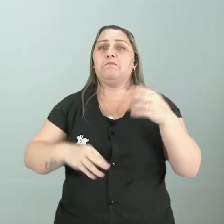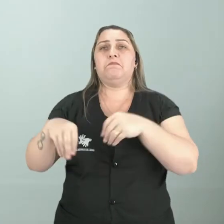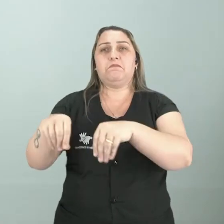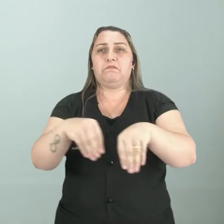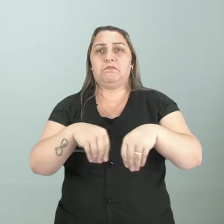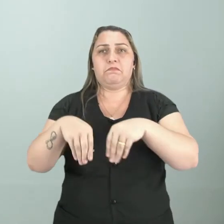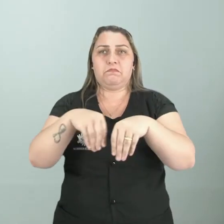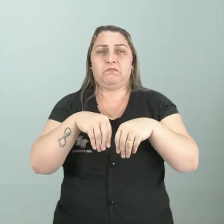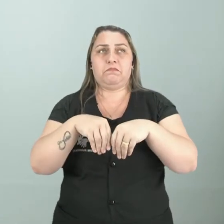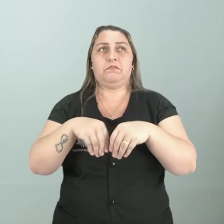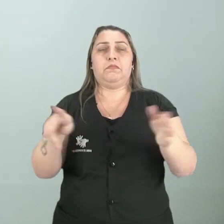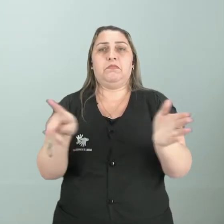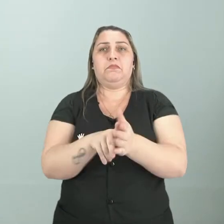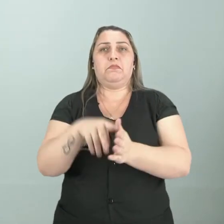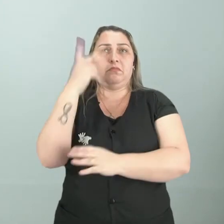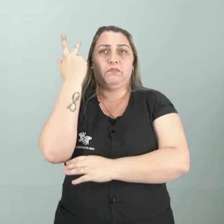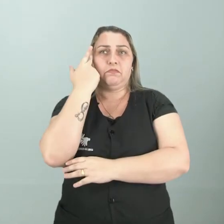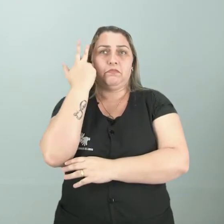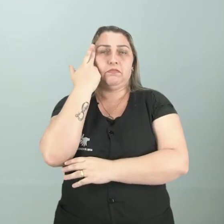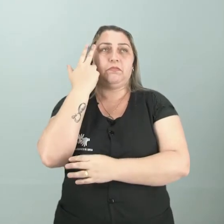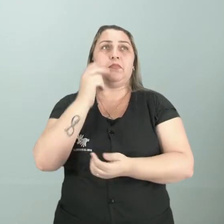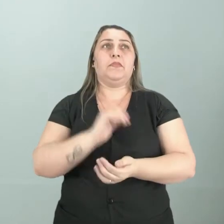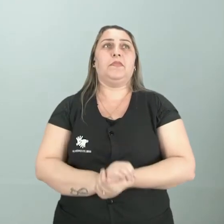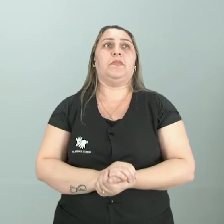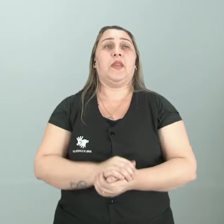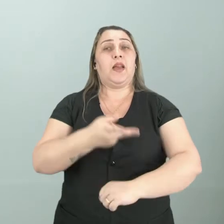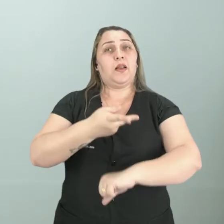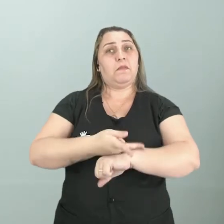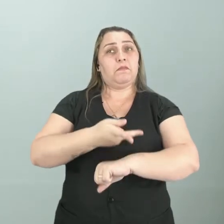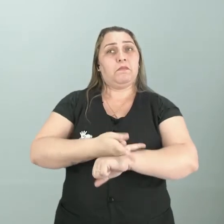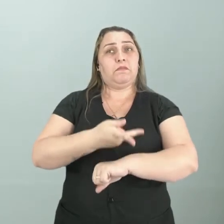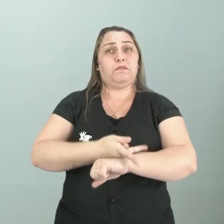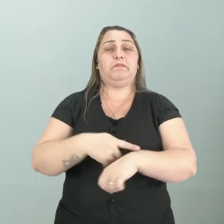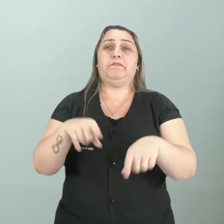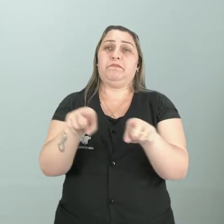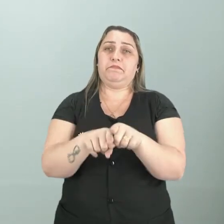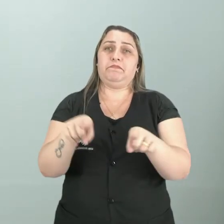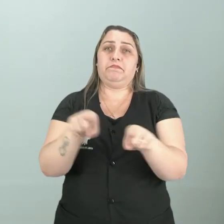solo também é da natureza. Tem as pedras